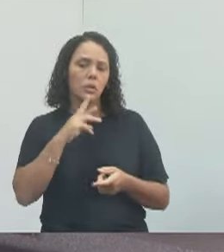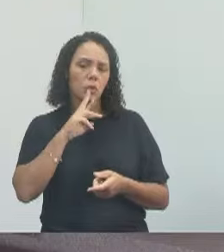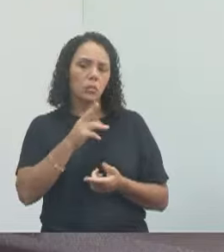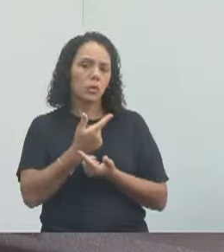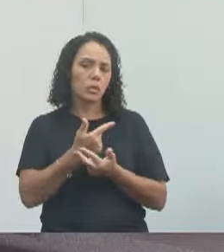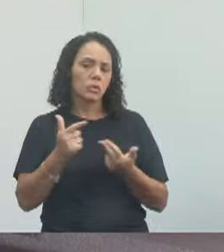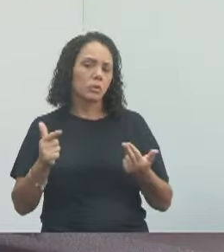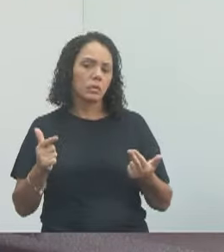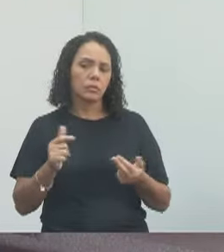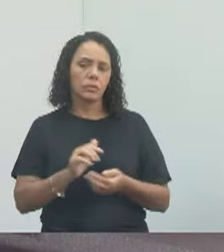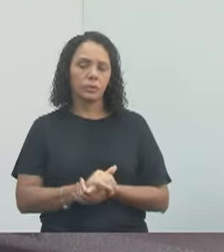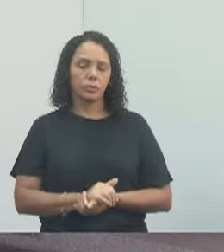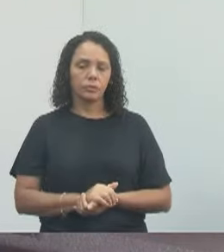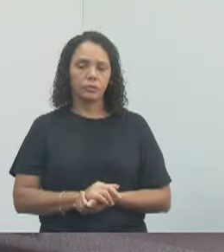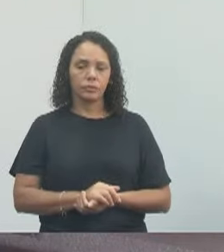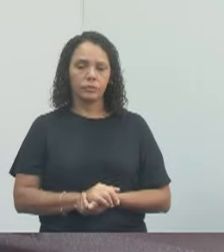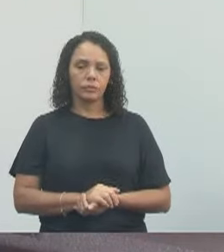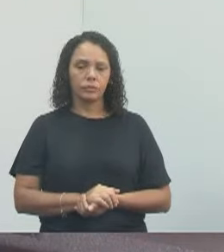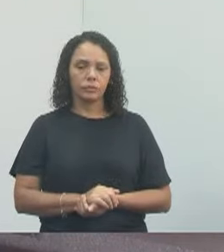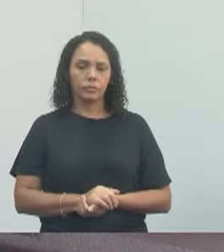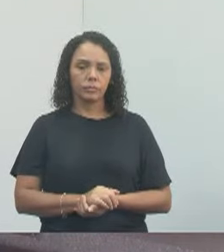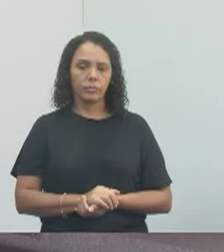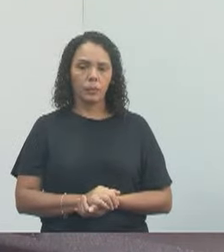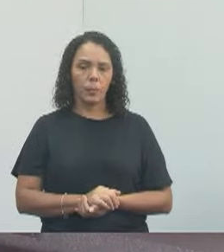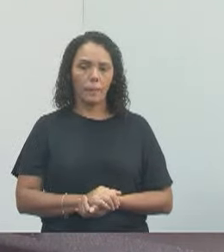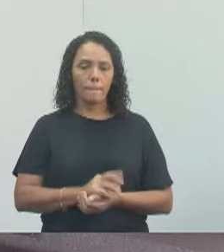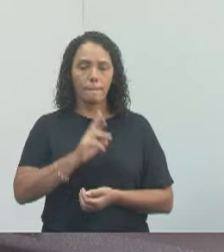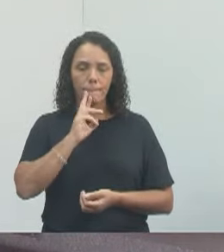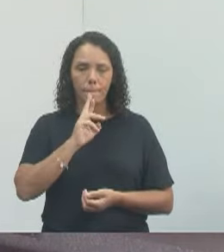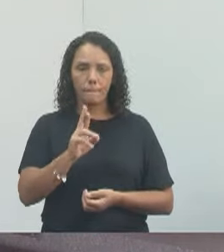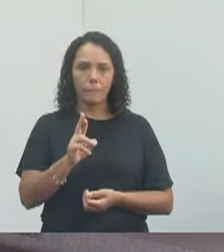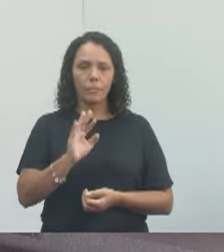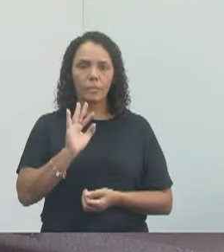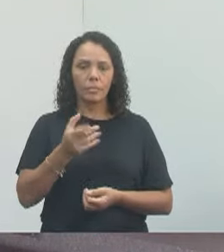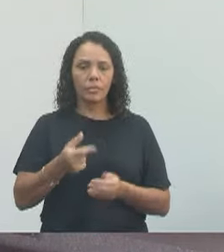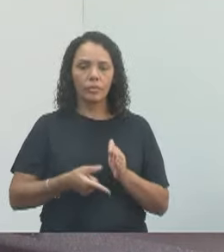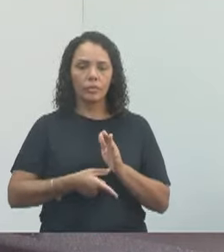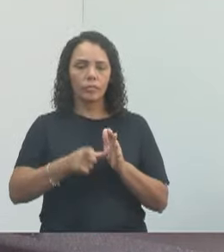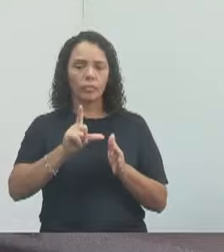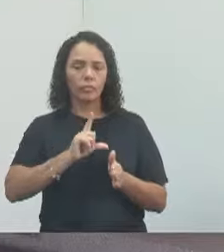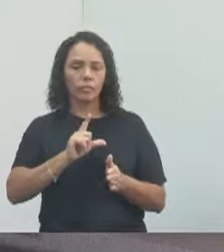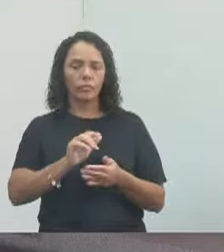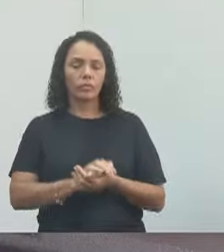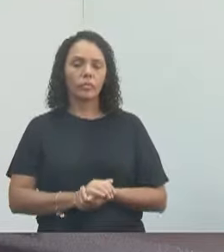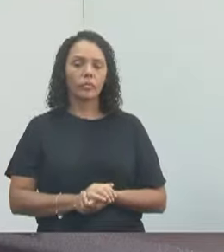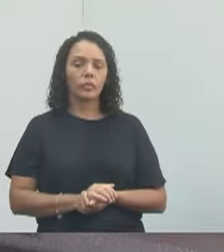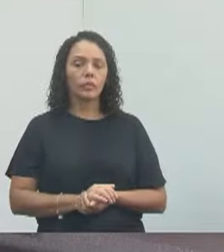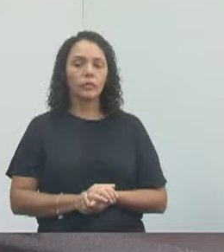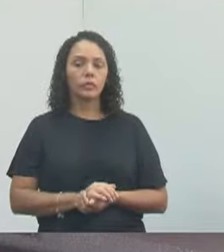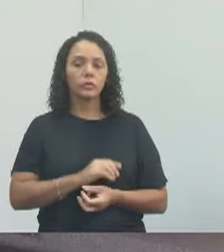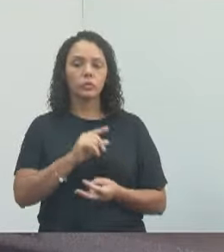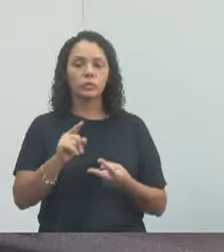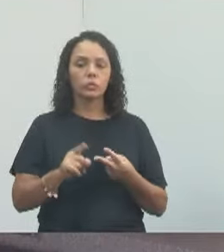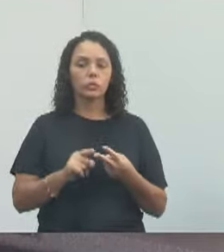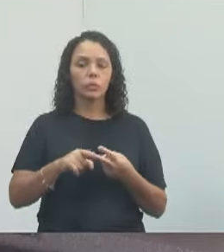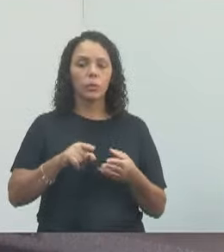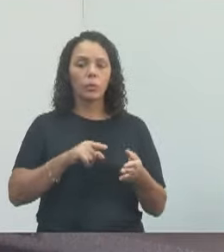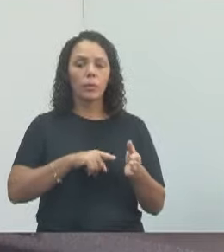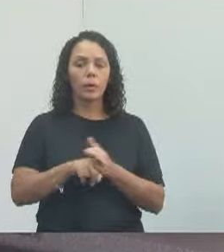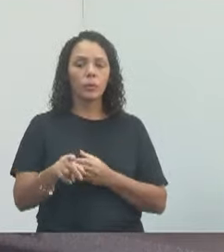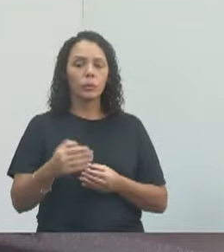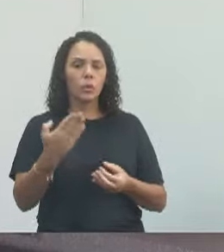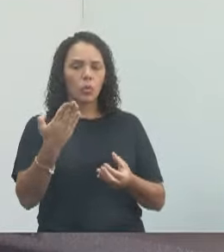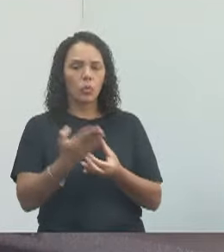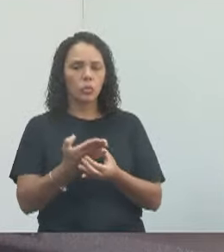resposta prejudicado dois em relação aos processo e protocolos abaixo porque não